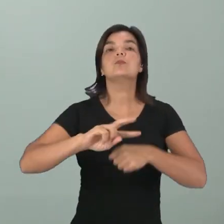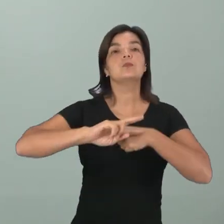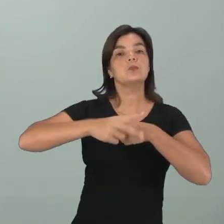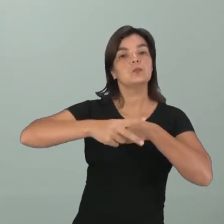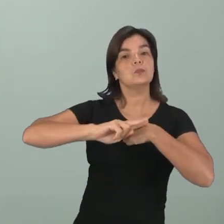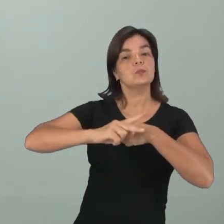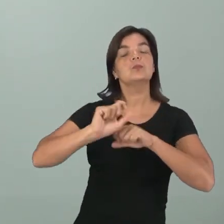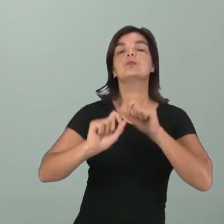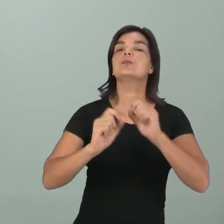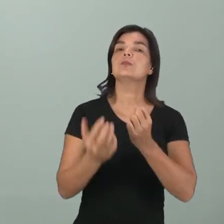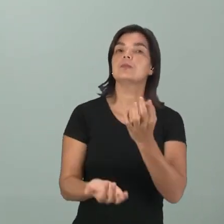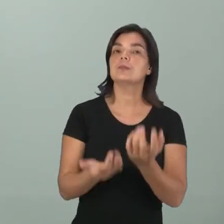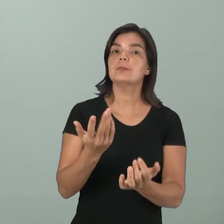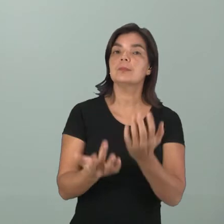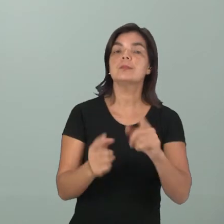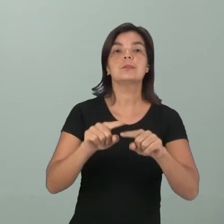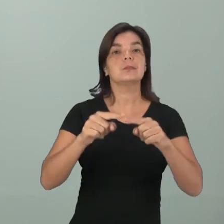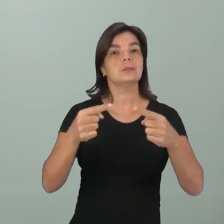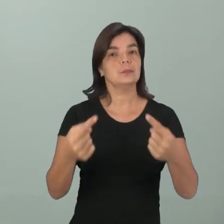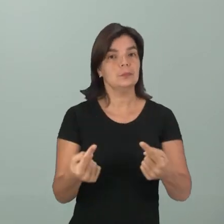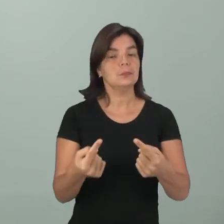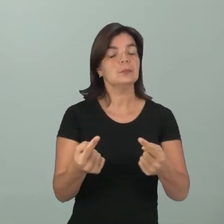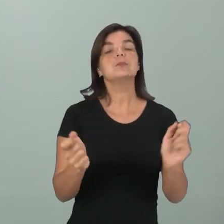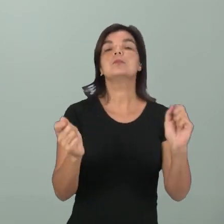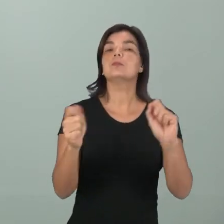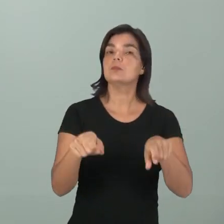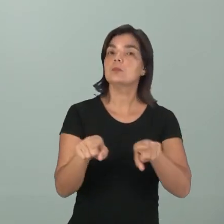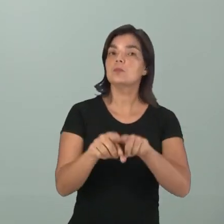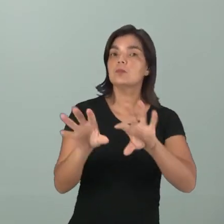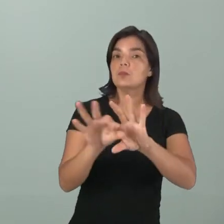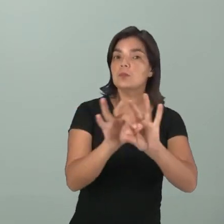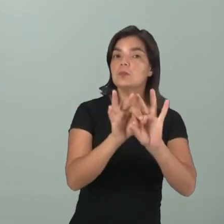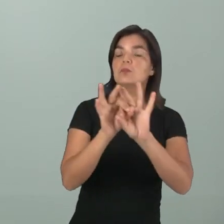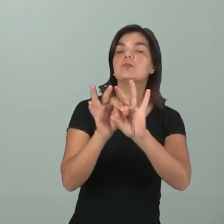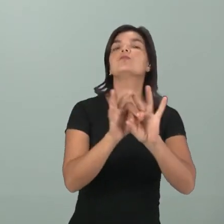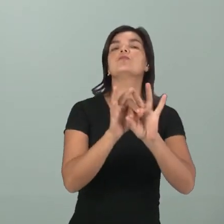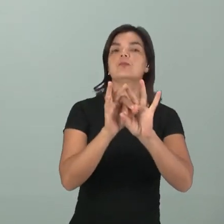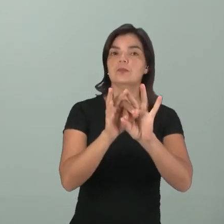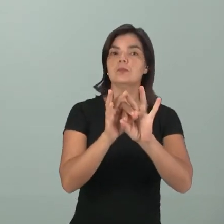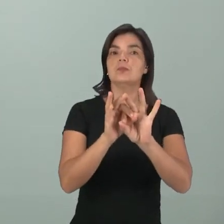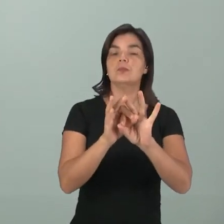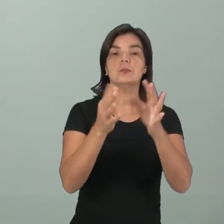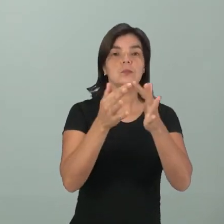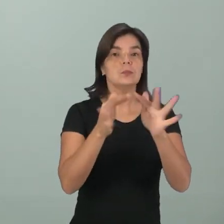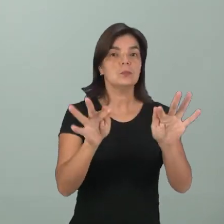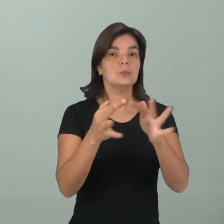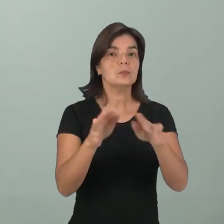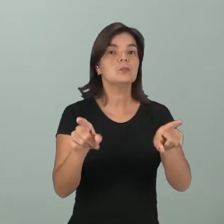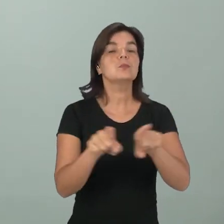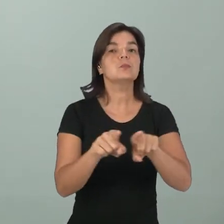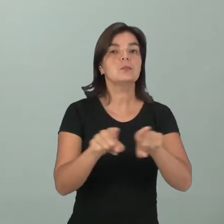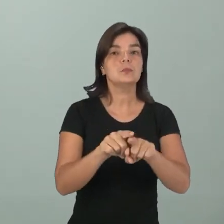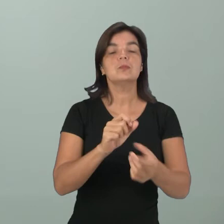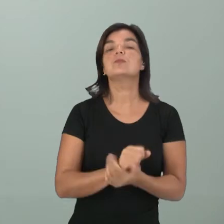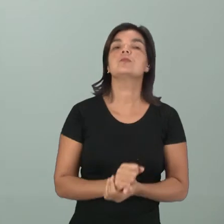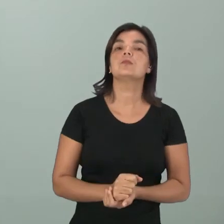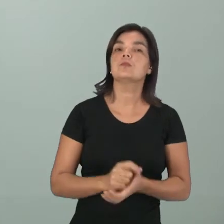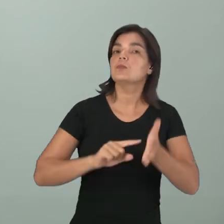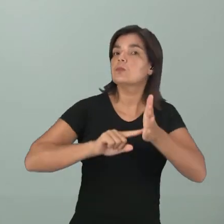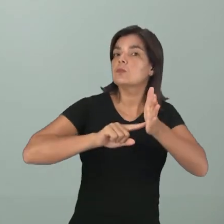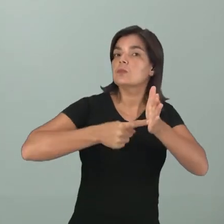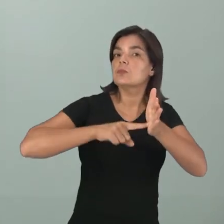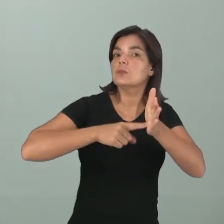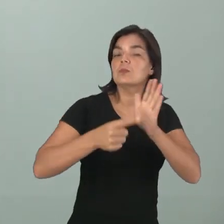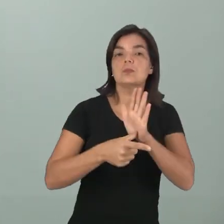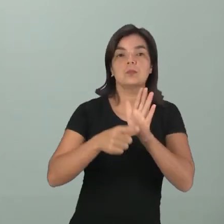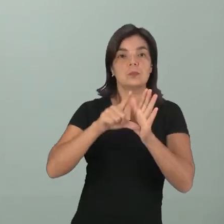um incêndio. Mas nós podemos unir, interligar essas orações. No lugar deste ponto,